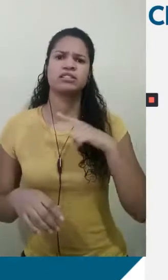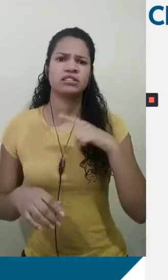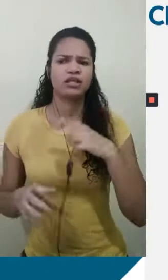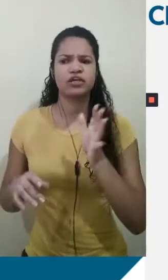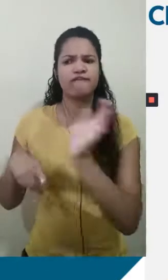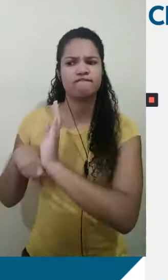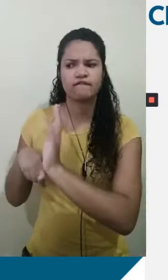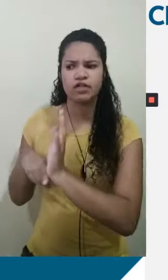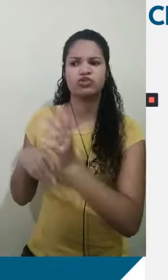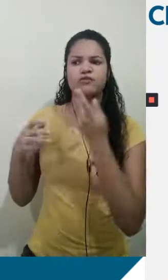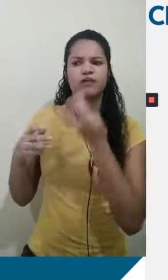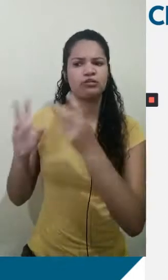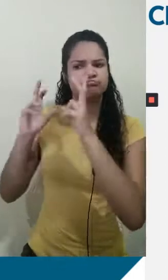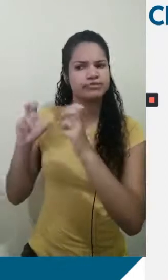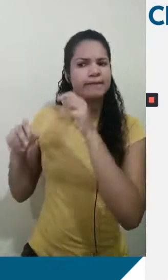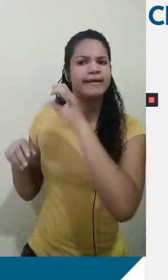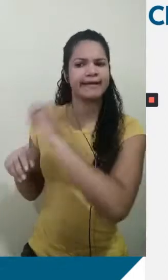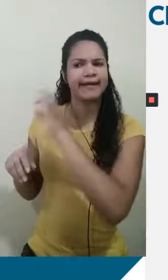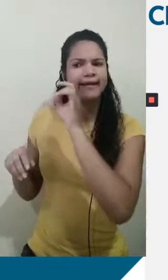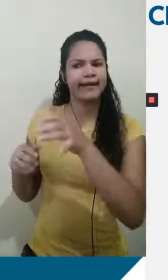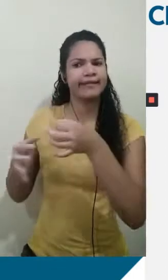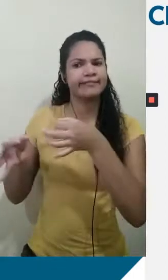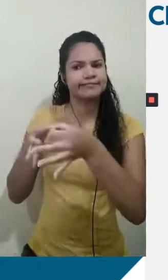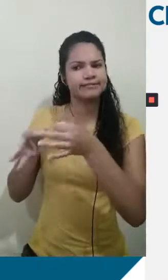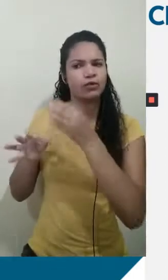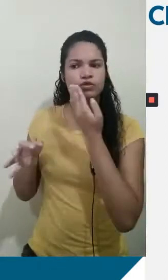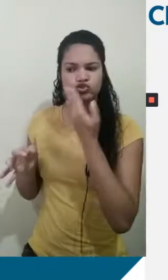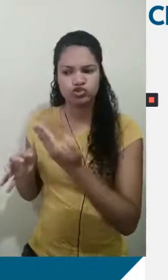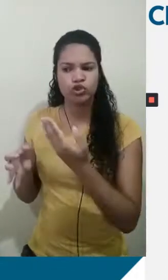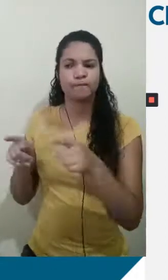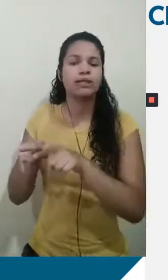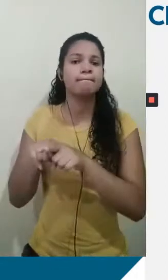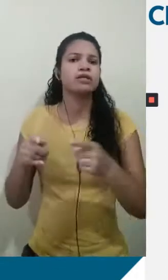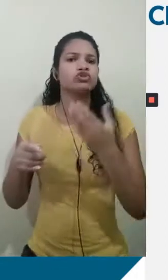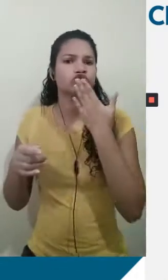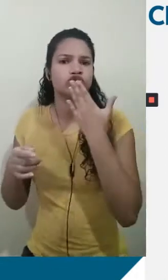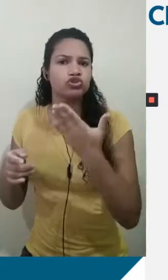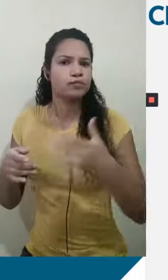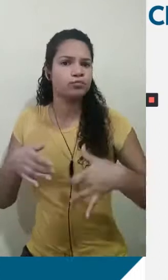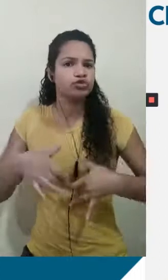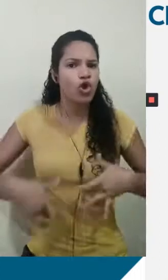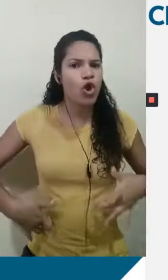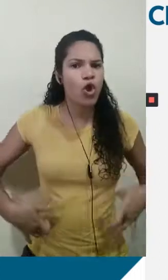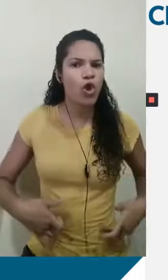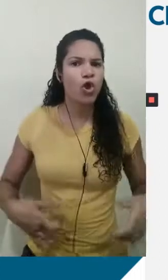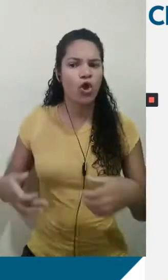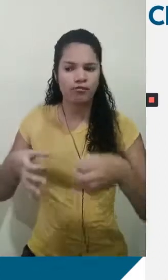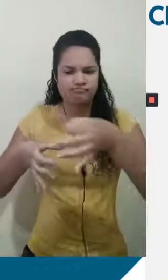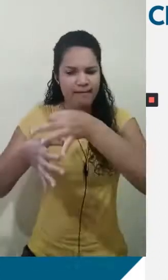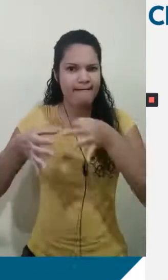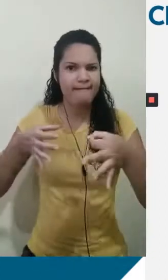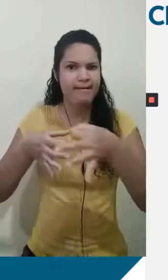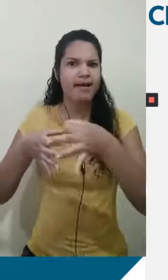mitocôndria, cloroplastos. Então, essa discussão de funções das organelas já vem sendo discutida ao longo de